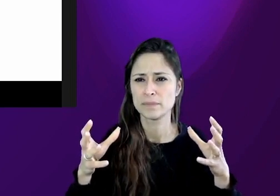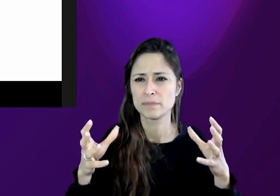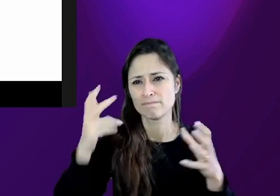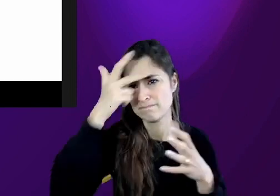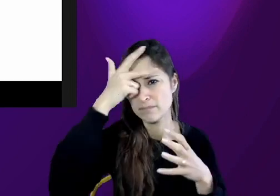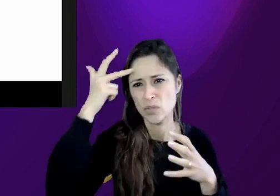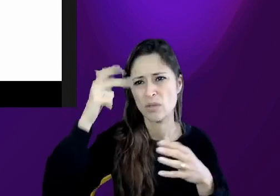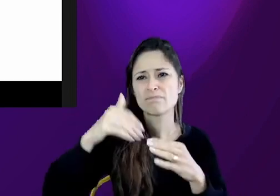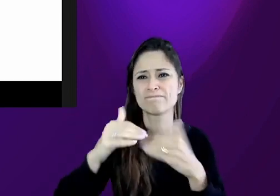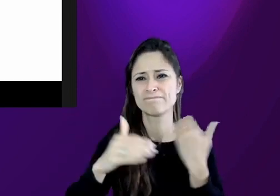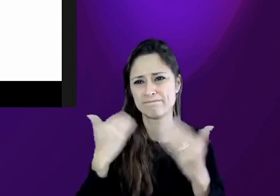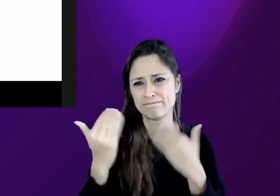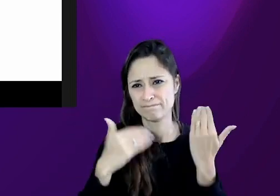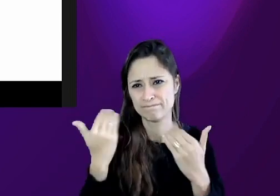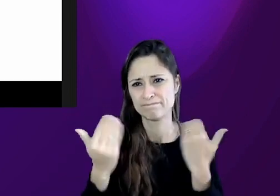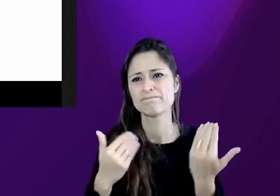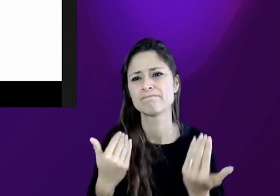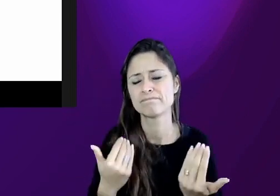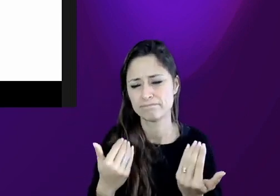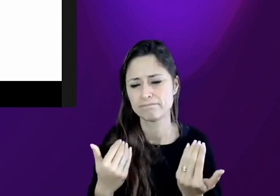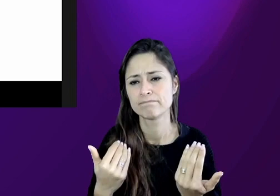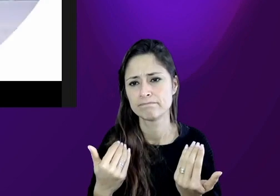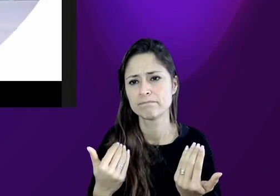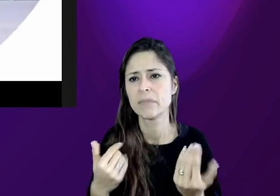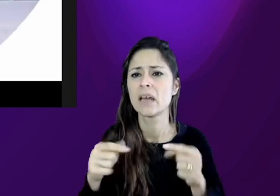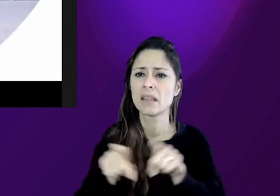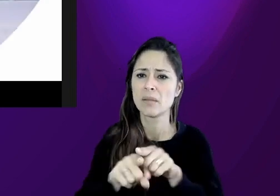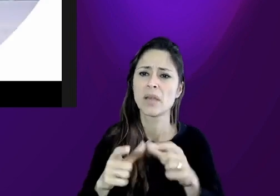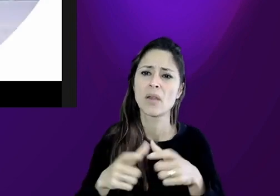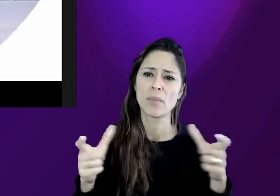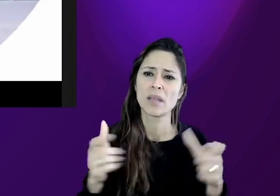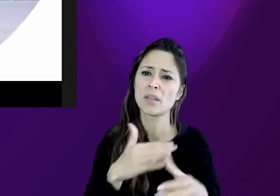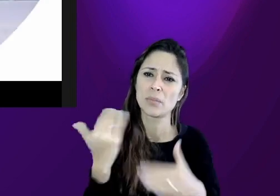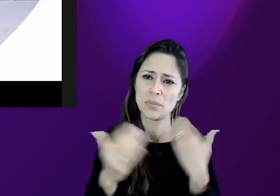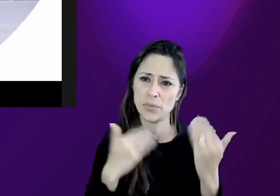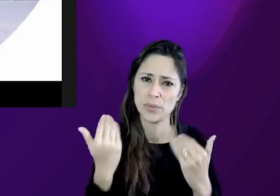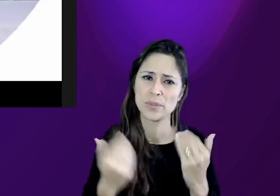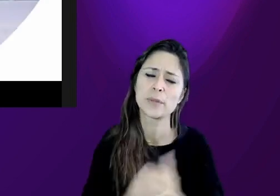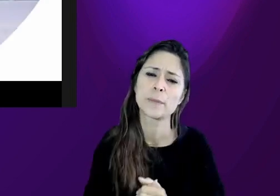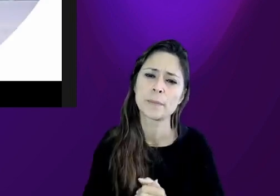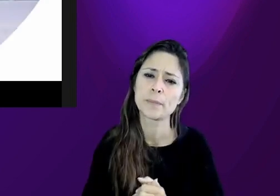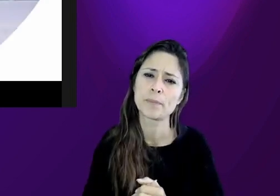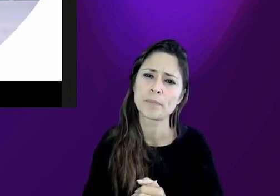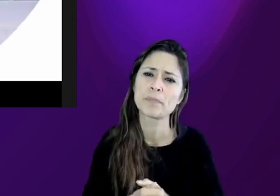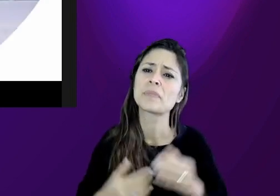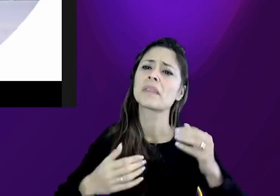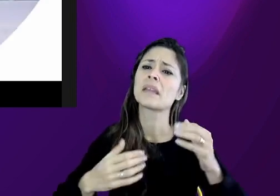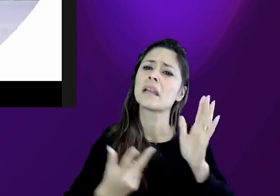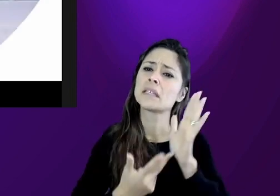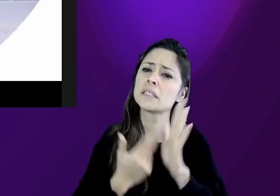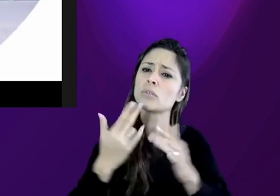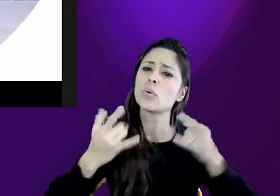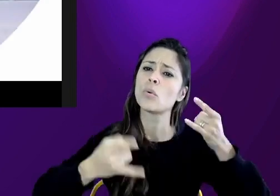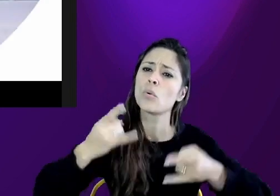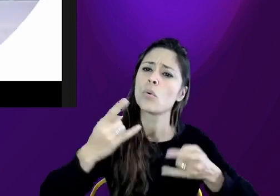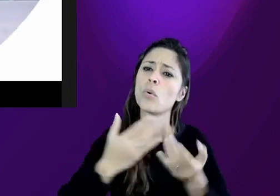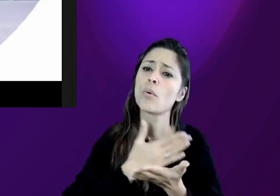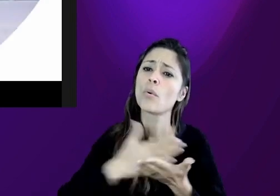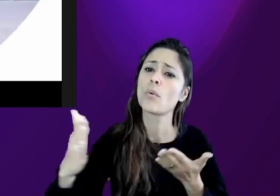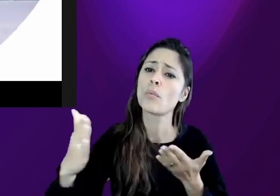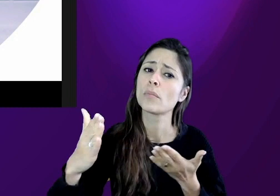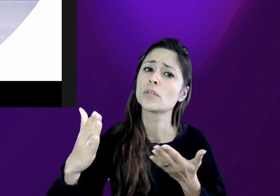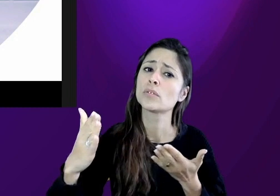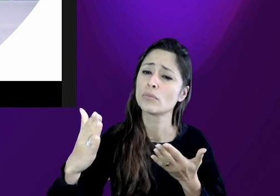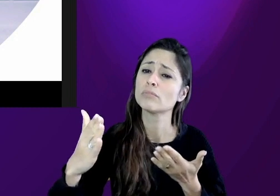morbidade, inclusive com aumento de mortalidade. A cirurgia robótica surgiu como uma nova arma para